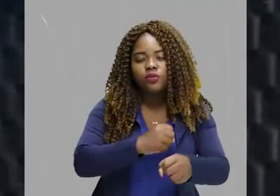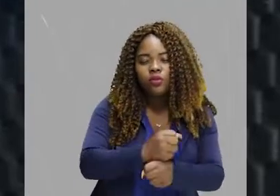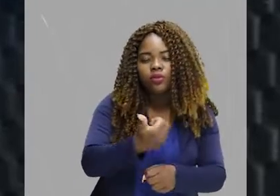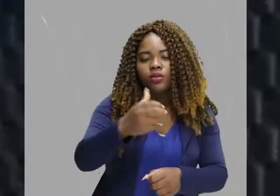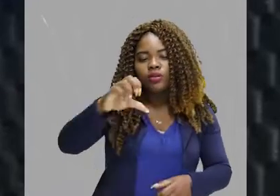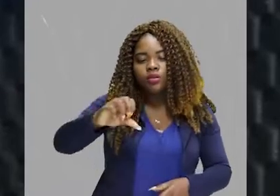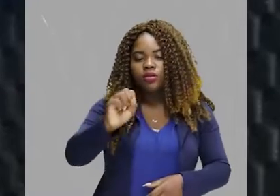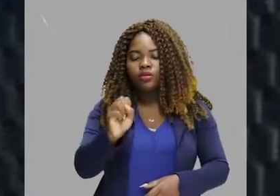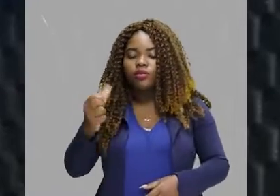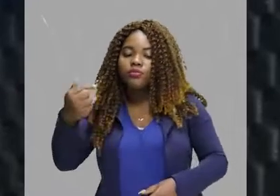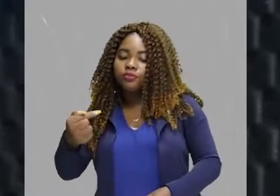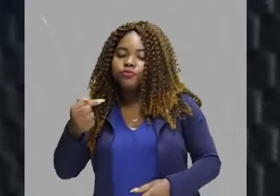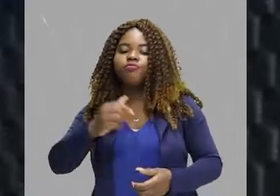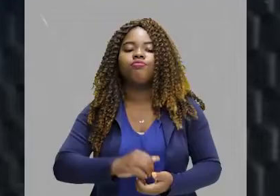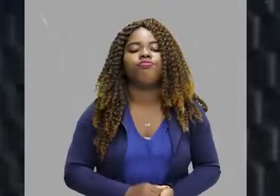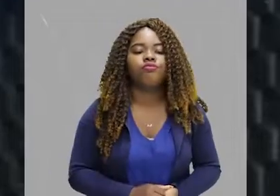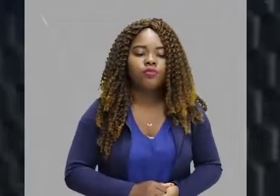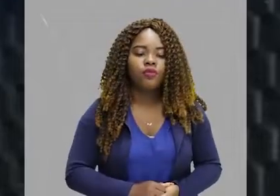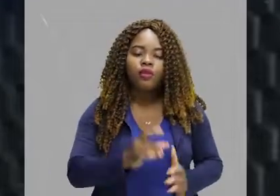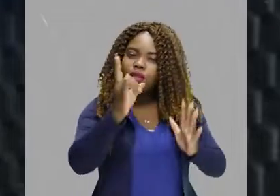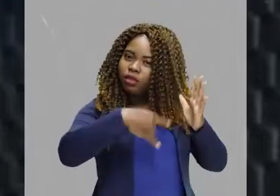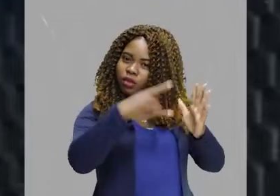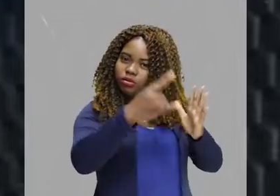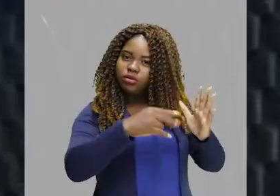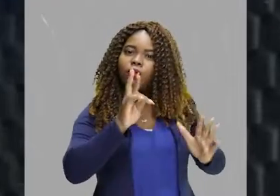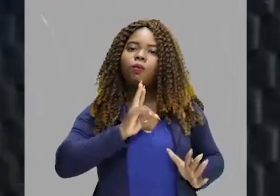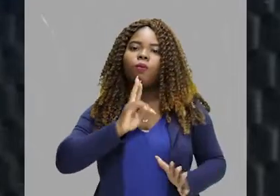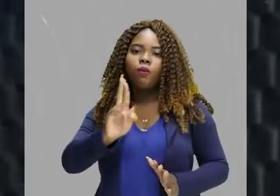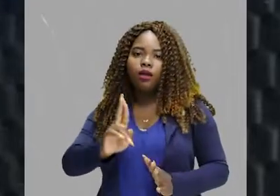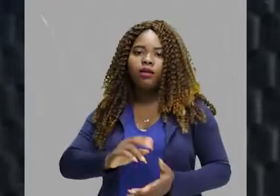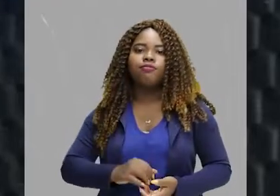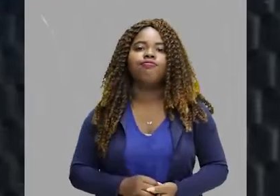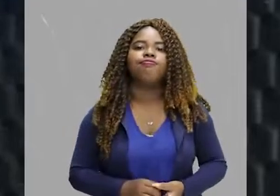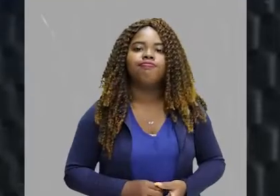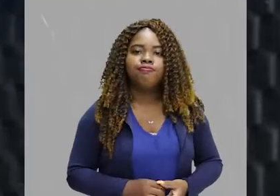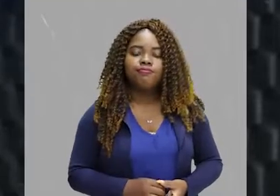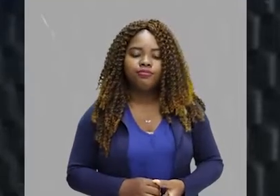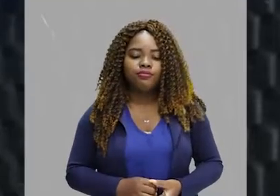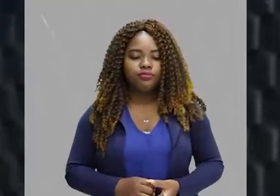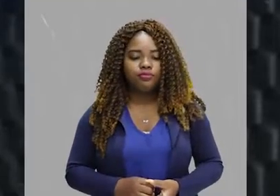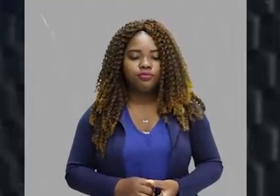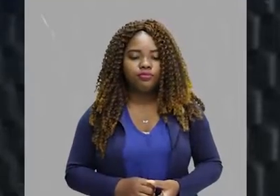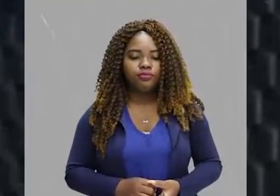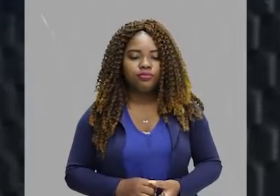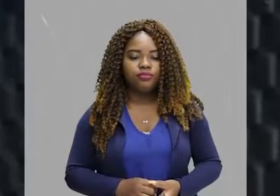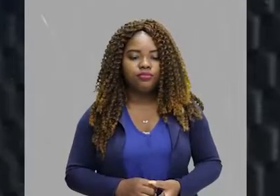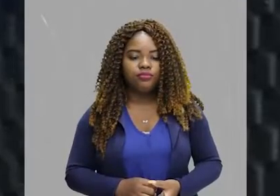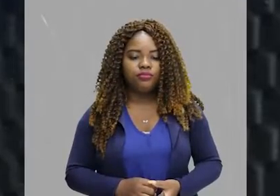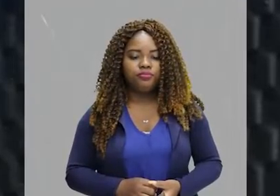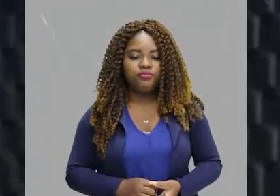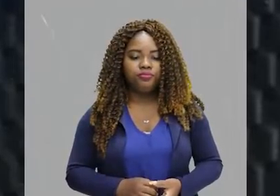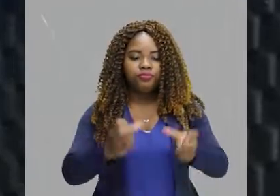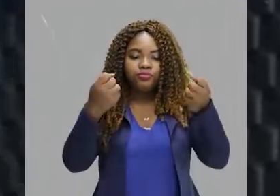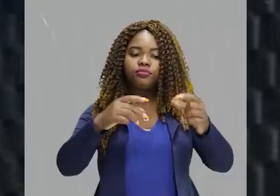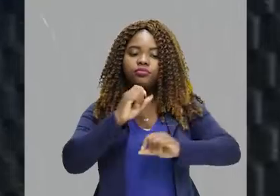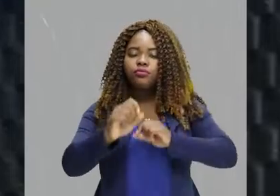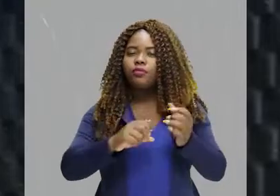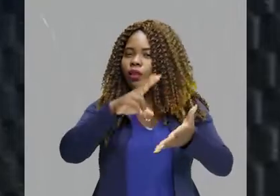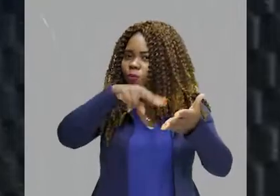1987, certo? É desse documento que eu vou tirar a resposta. Nesse documento, abre aspas, diz o